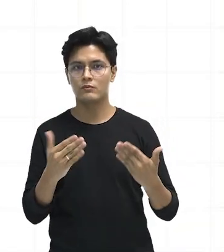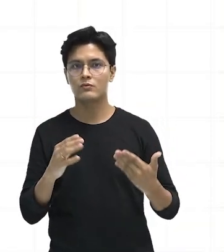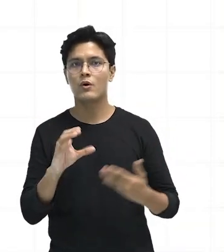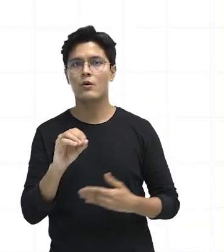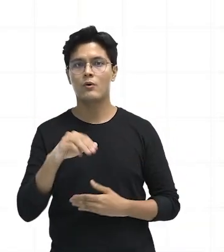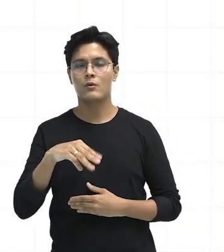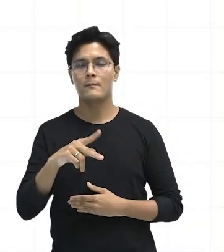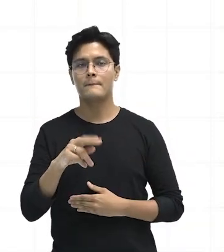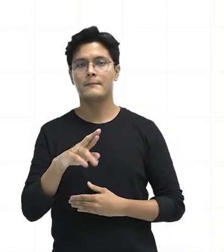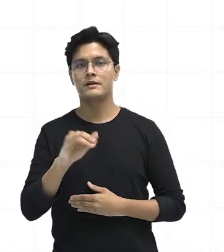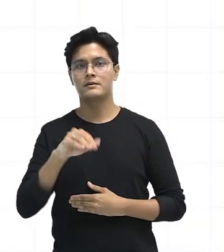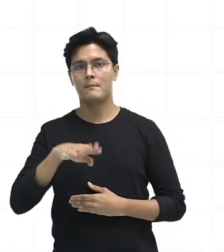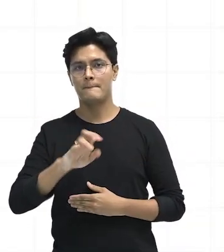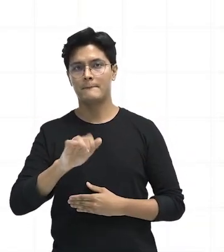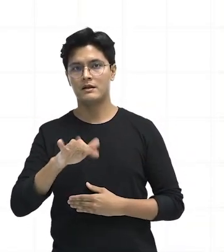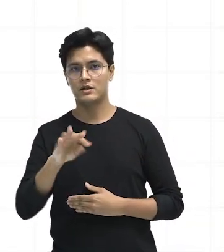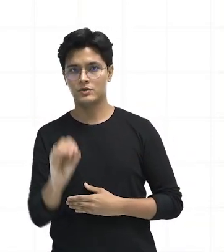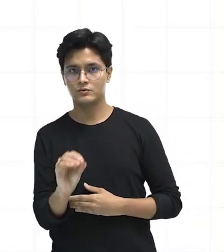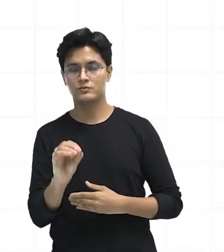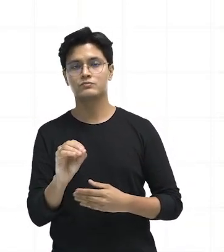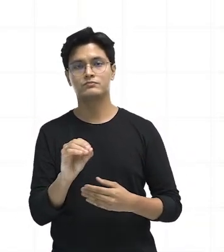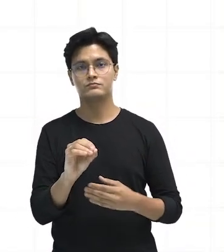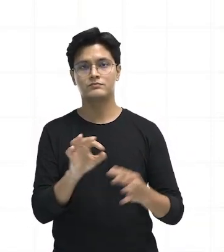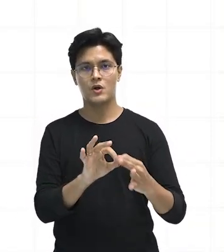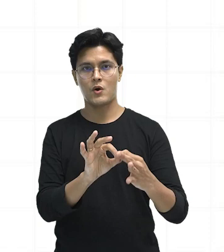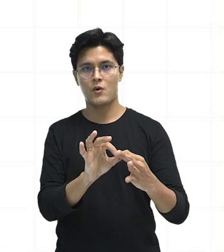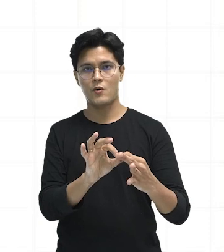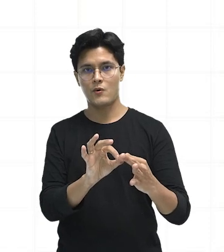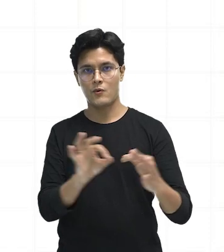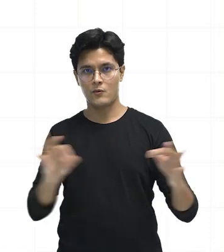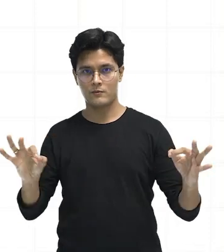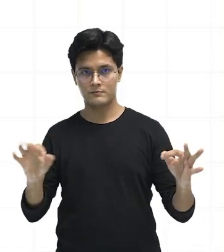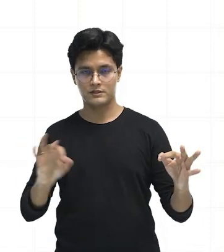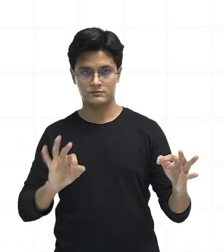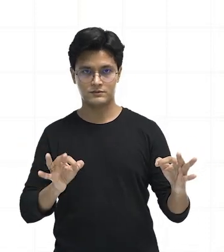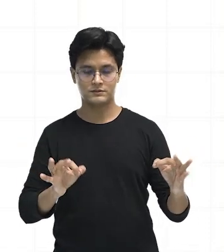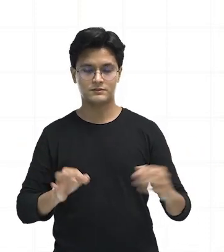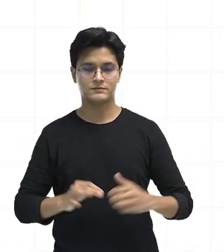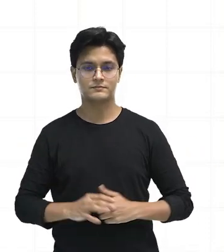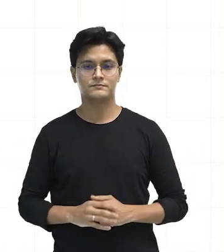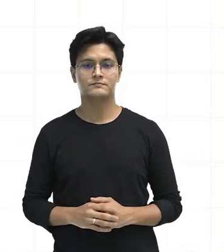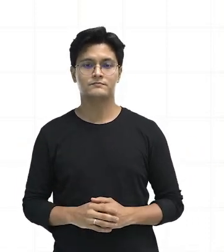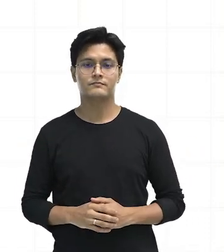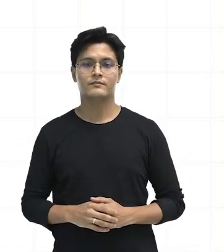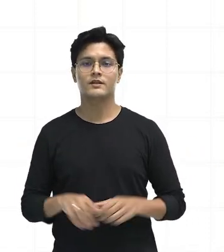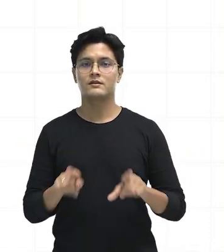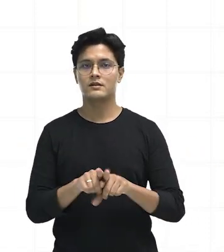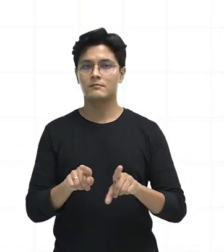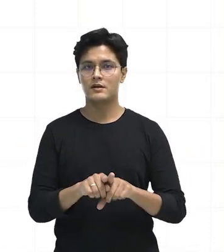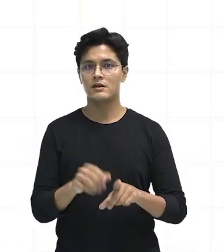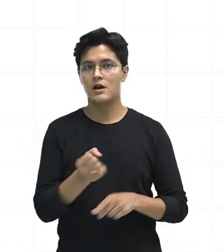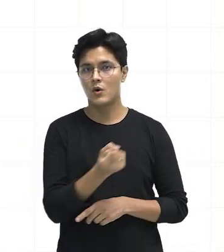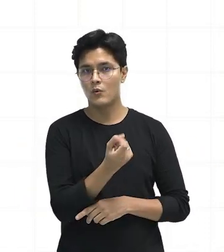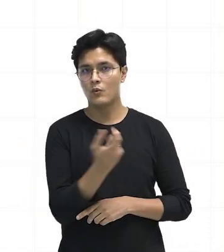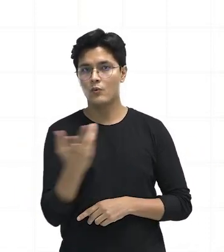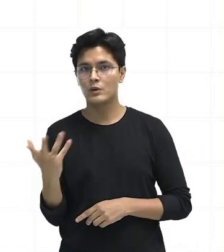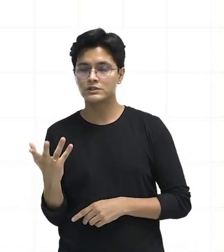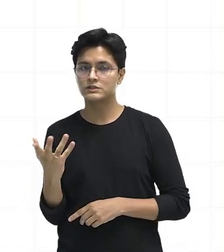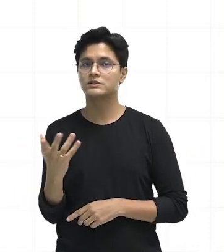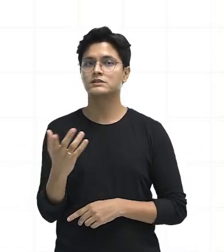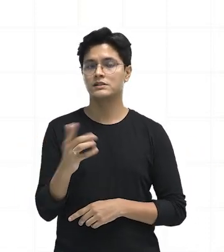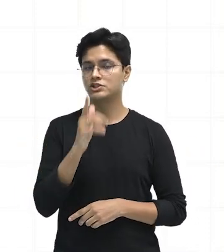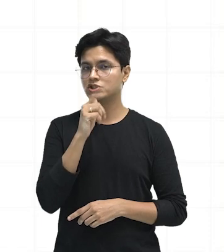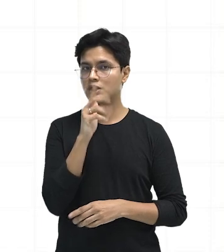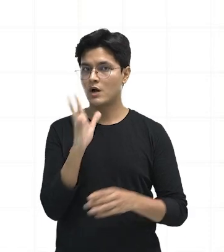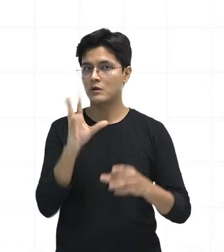Temos aqui, então, um determinado comprimento, tá? e a quantidade em litros que cabem